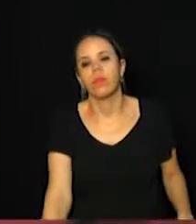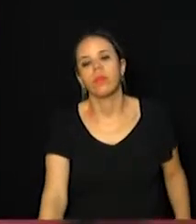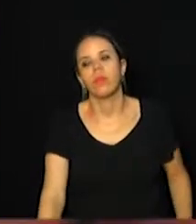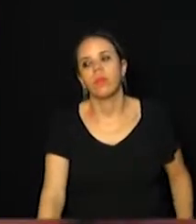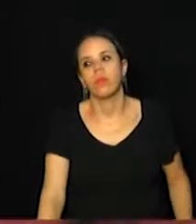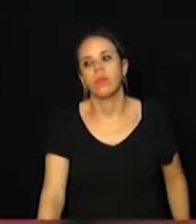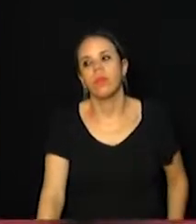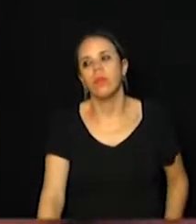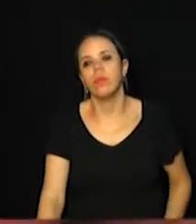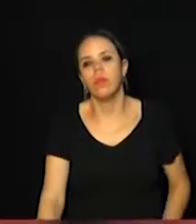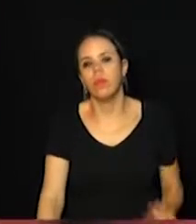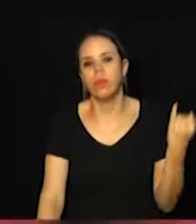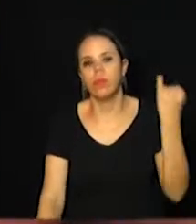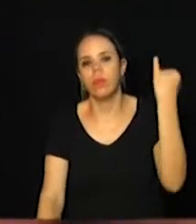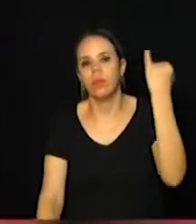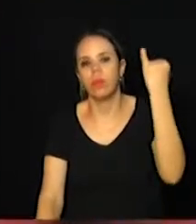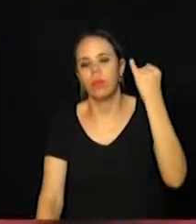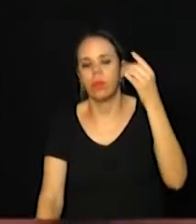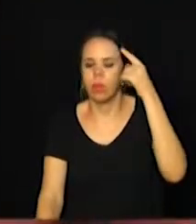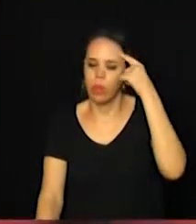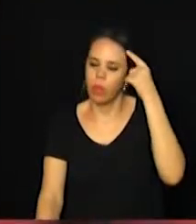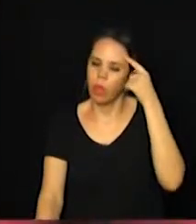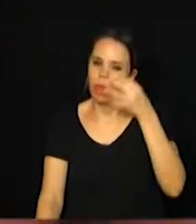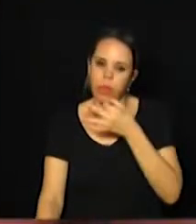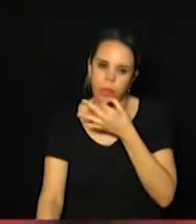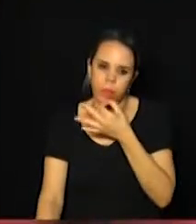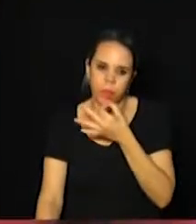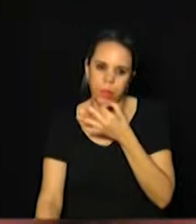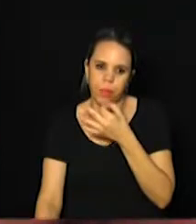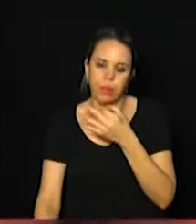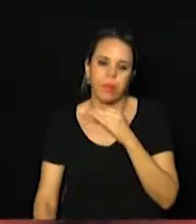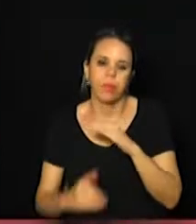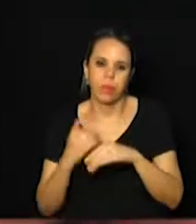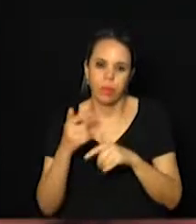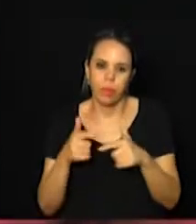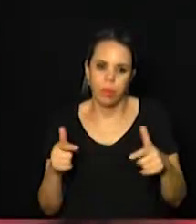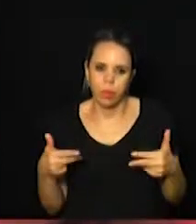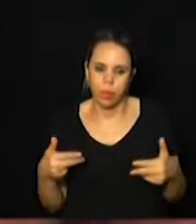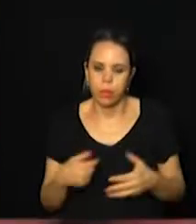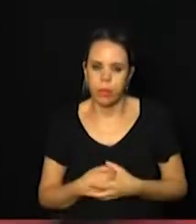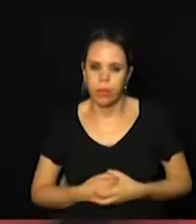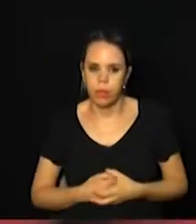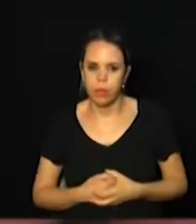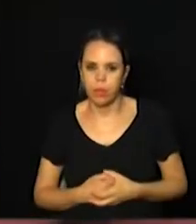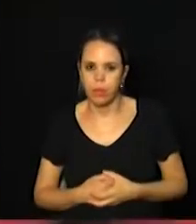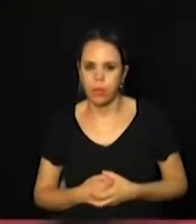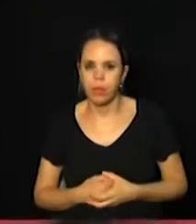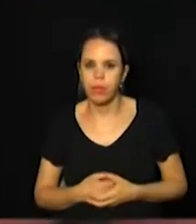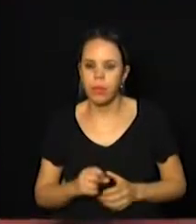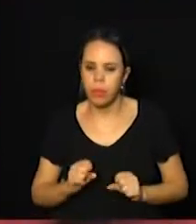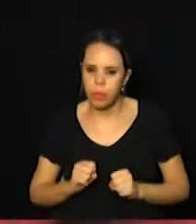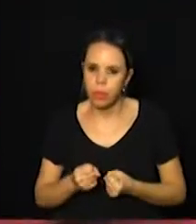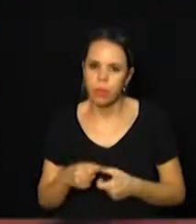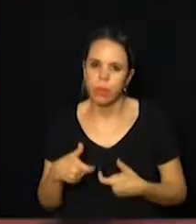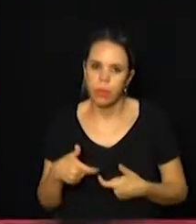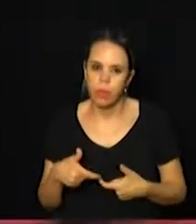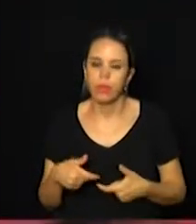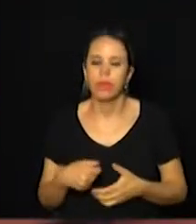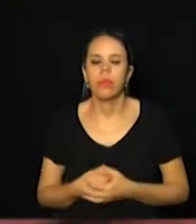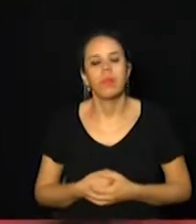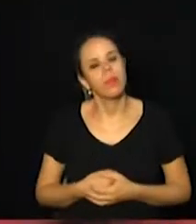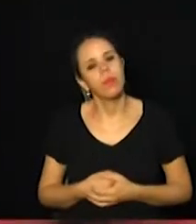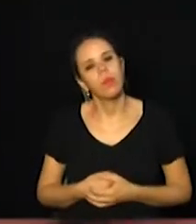e é muito importante a sua ideia a gente avançar Nessas questões aí não só da Defesa do trabalho